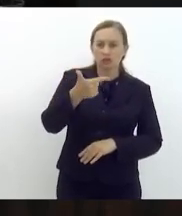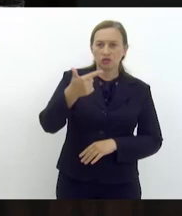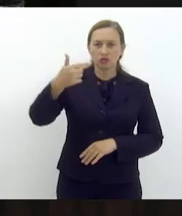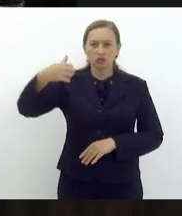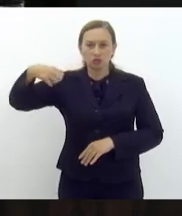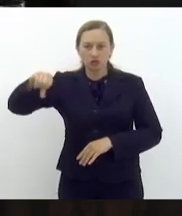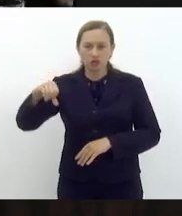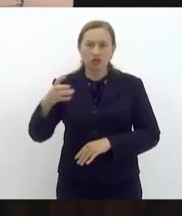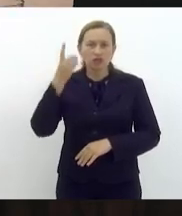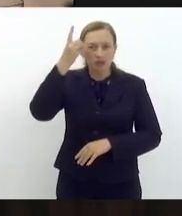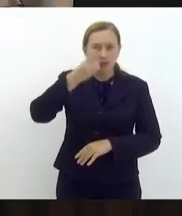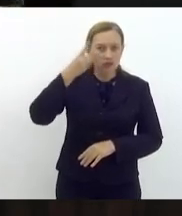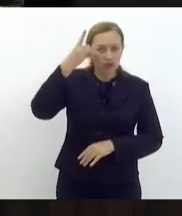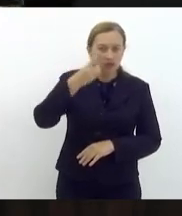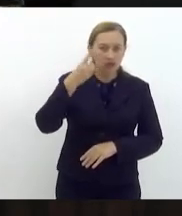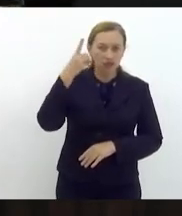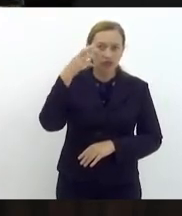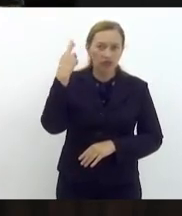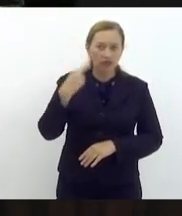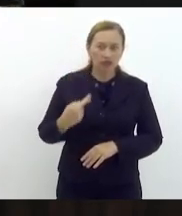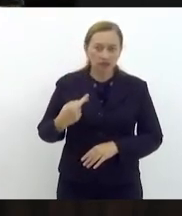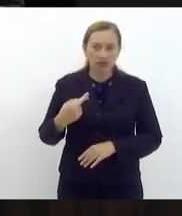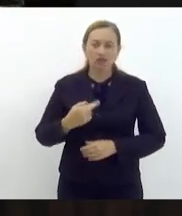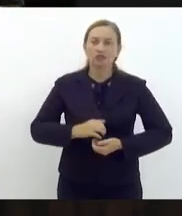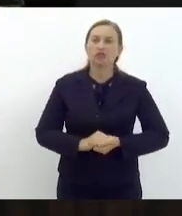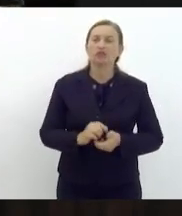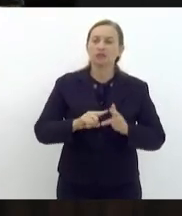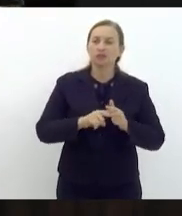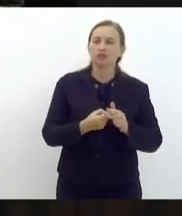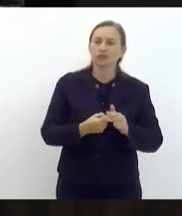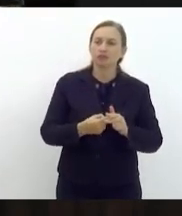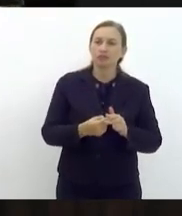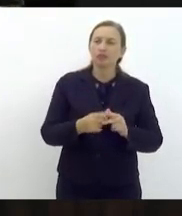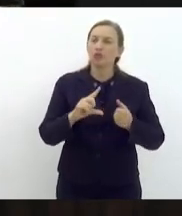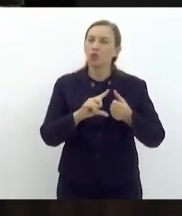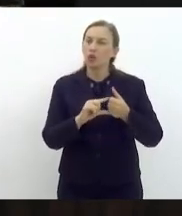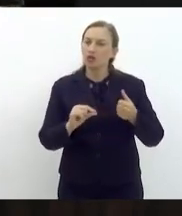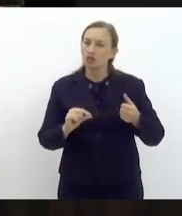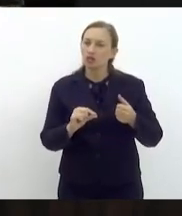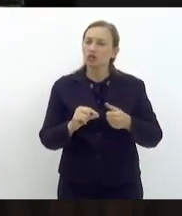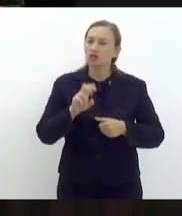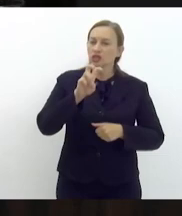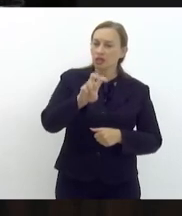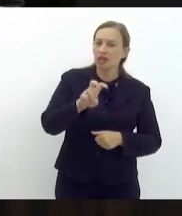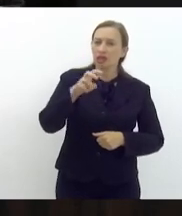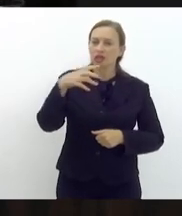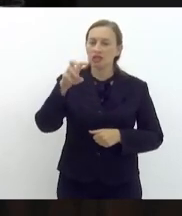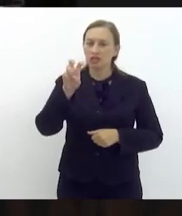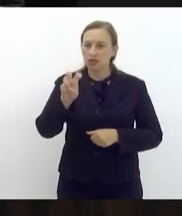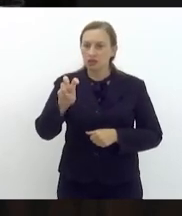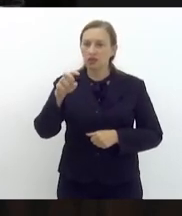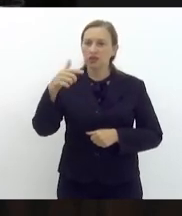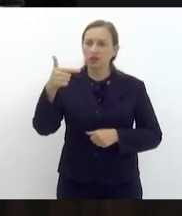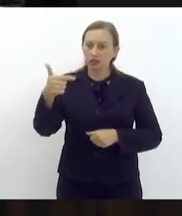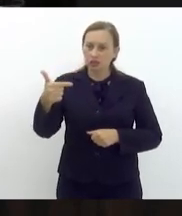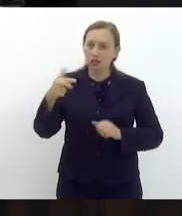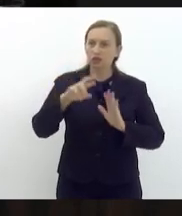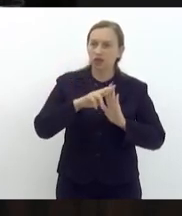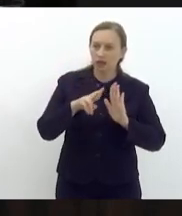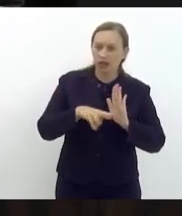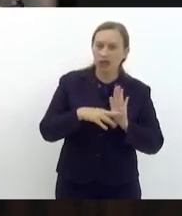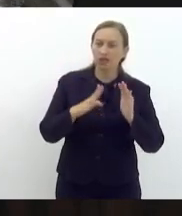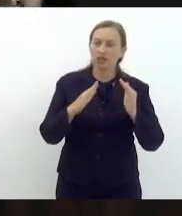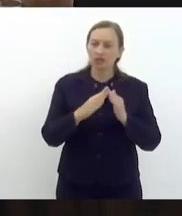de autorio deputada Renata Souza, que altera o artigo 552 do regimento interno